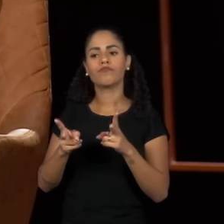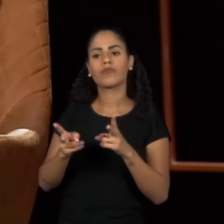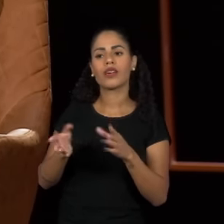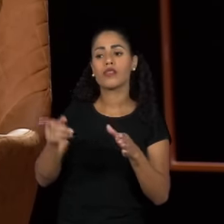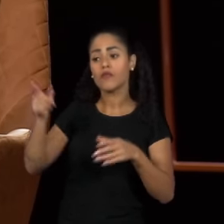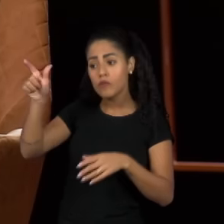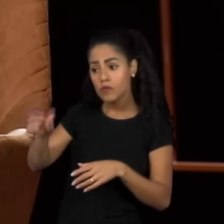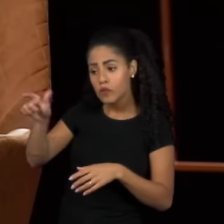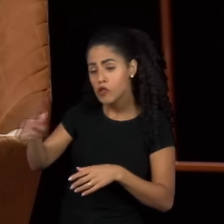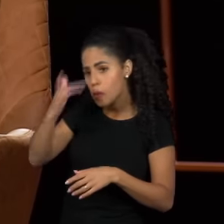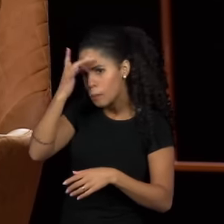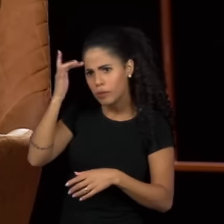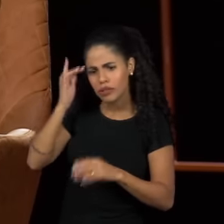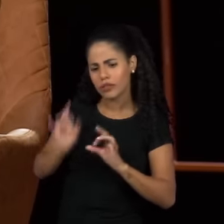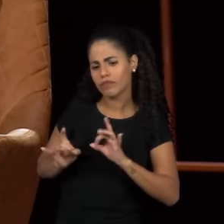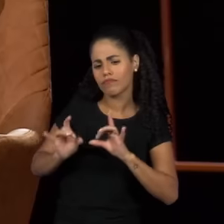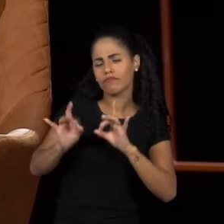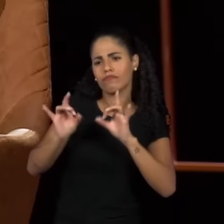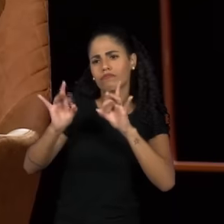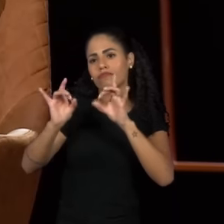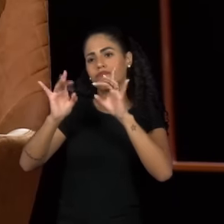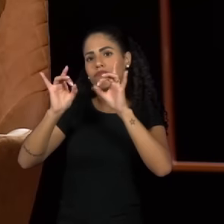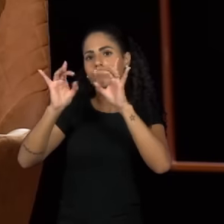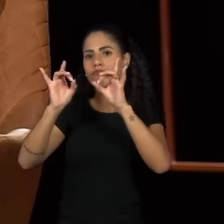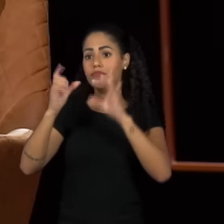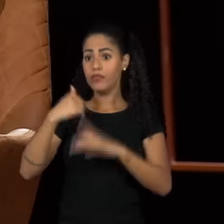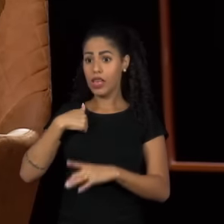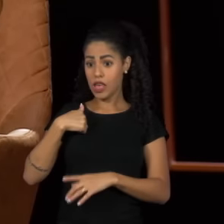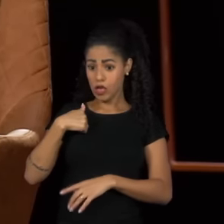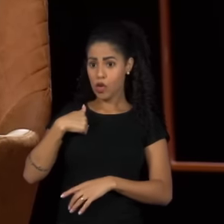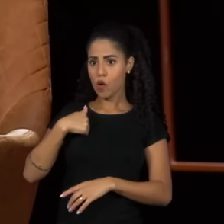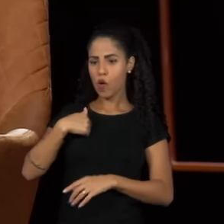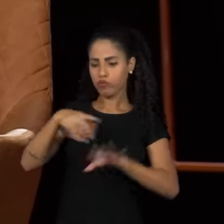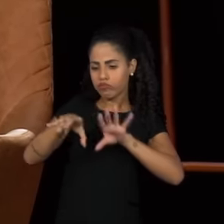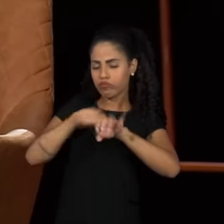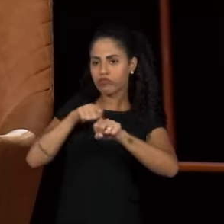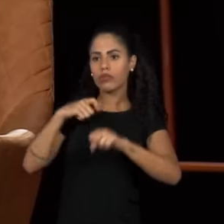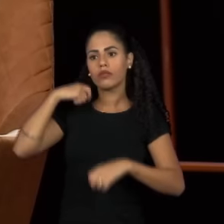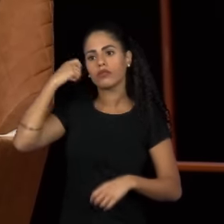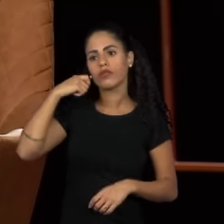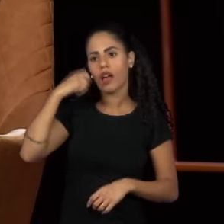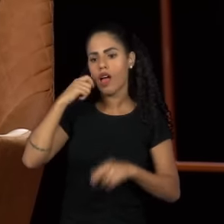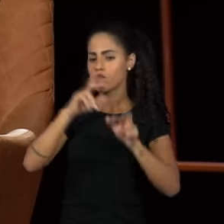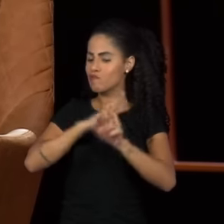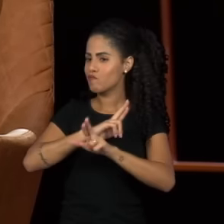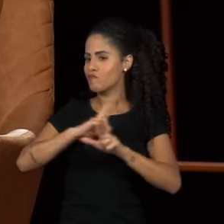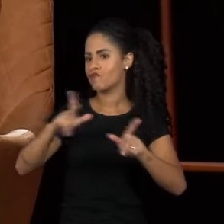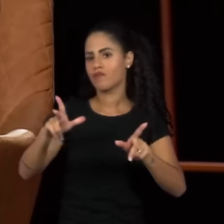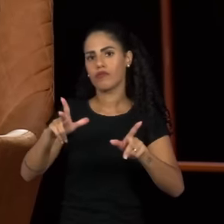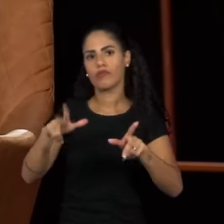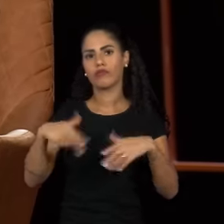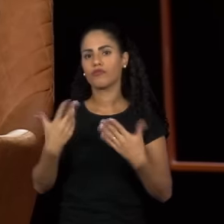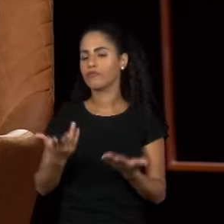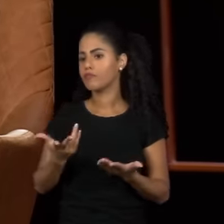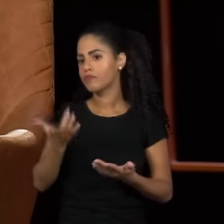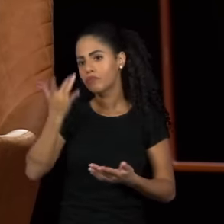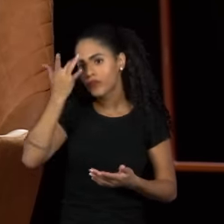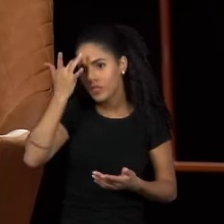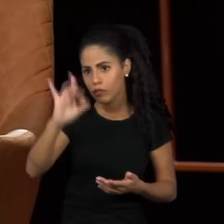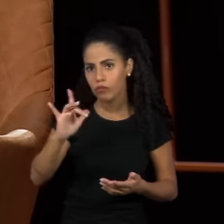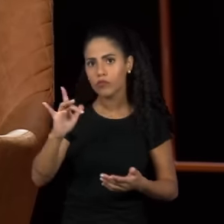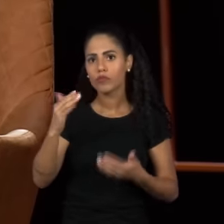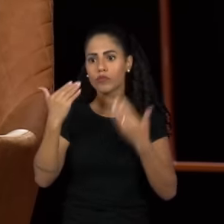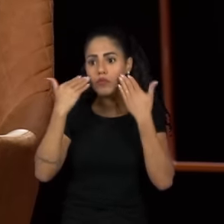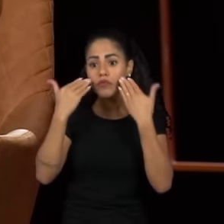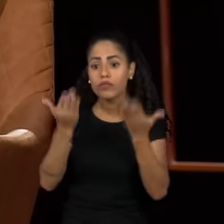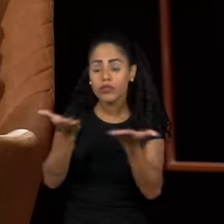são pessoas assim, que me colocaram, enquanto atriz, num outro lugar. Não sei nem se isso é visível para